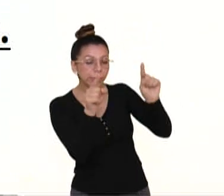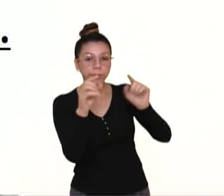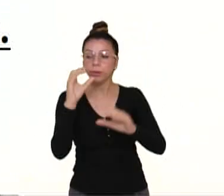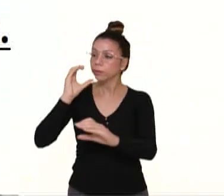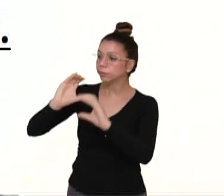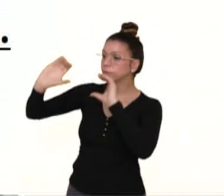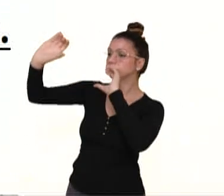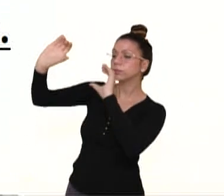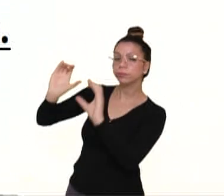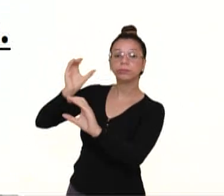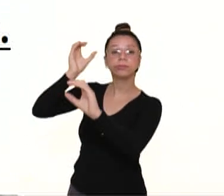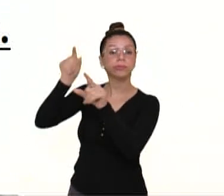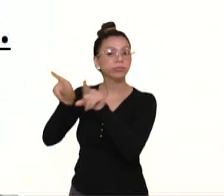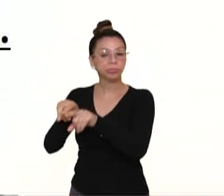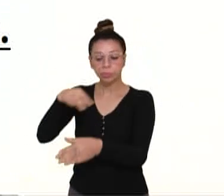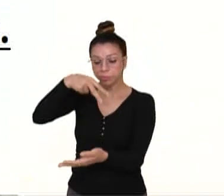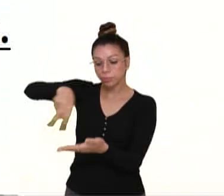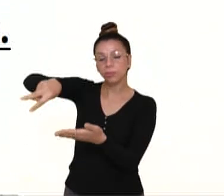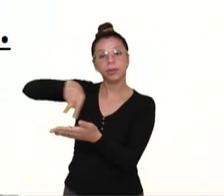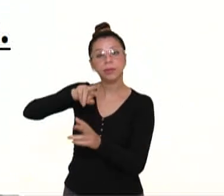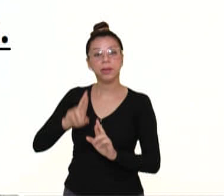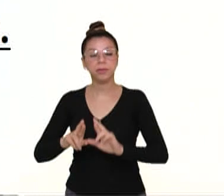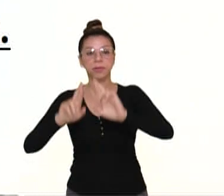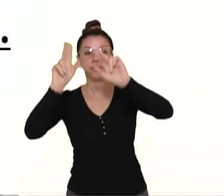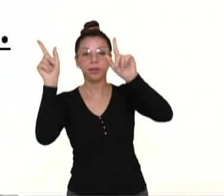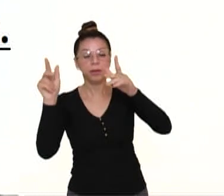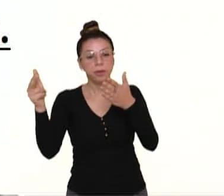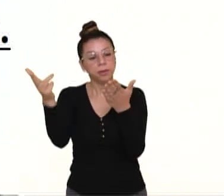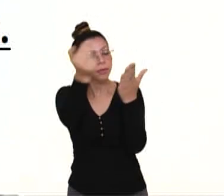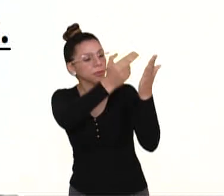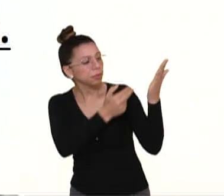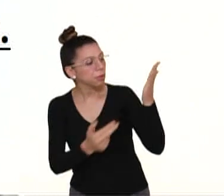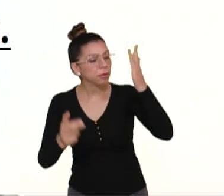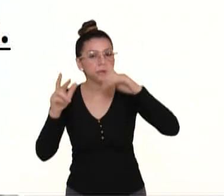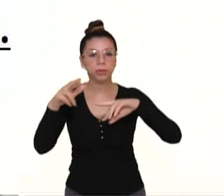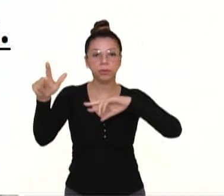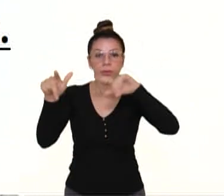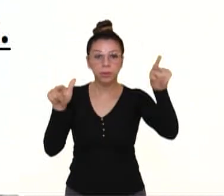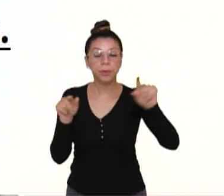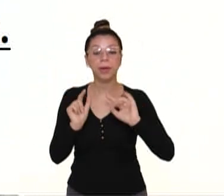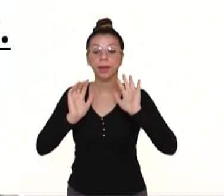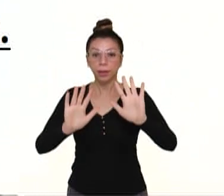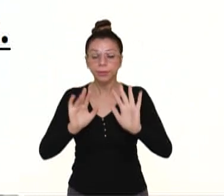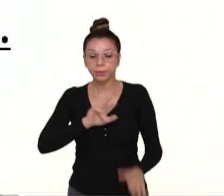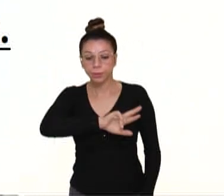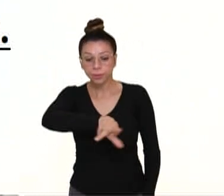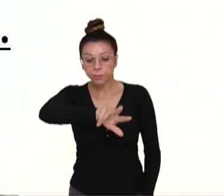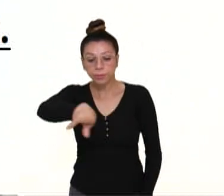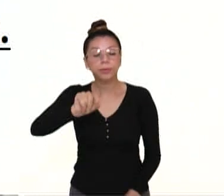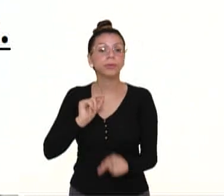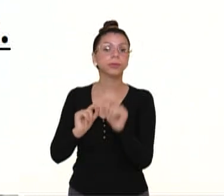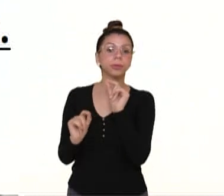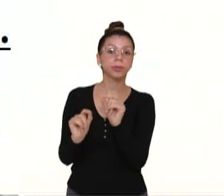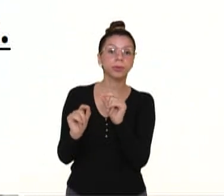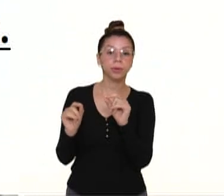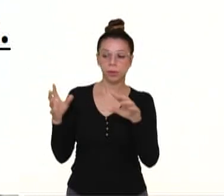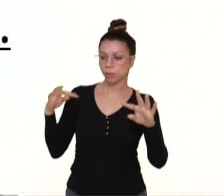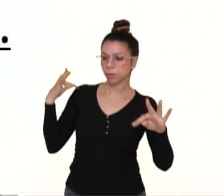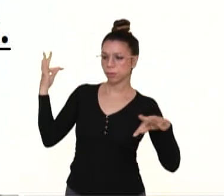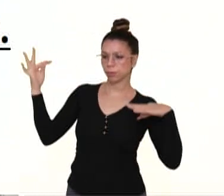diferentes e dançam diferente, desenham diferente. Então essas diferenças faz com que o